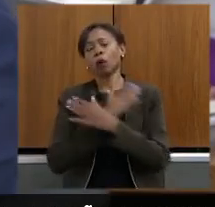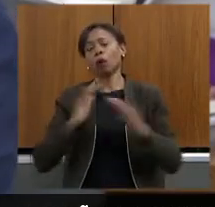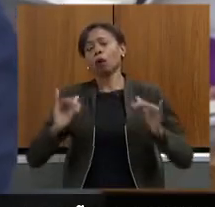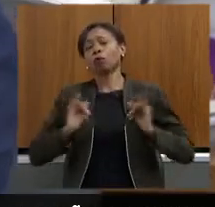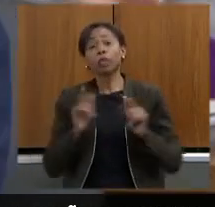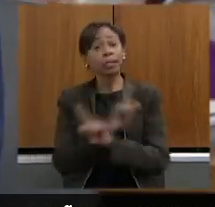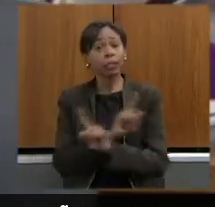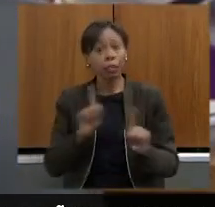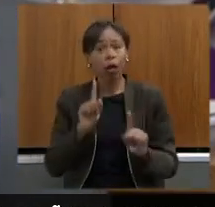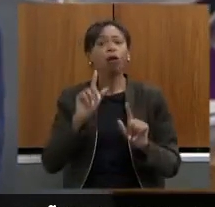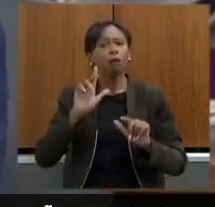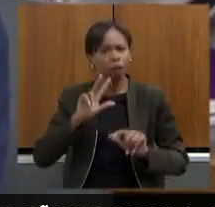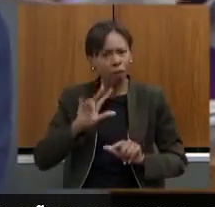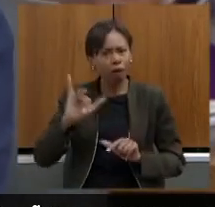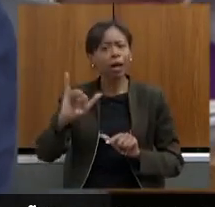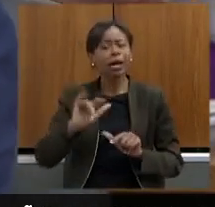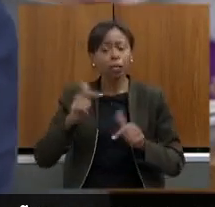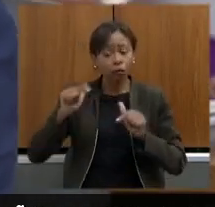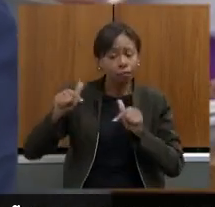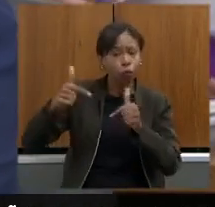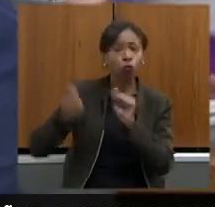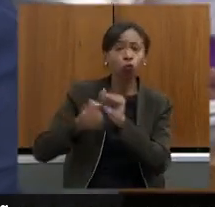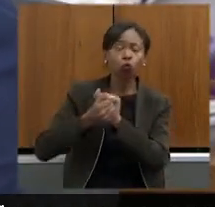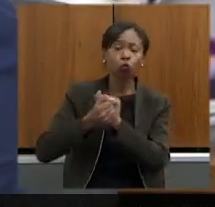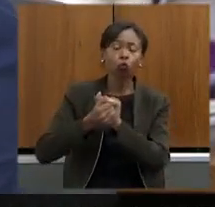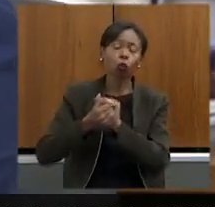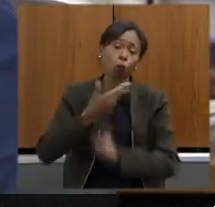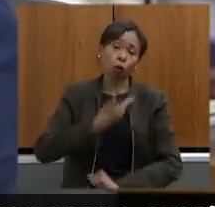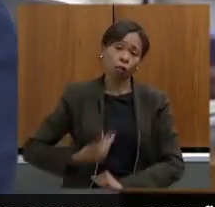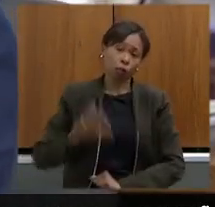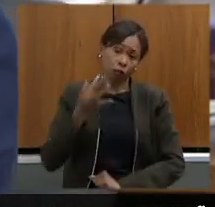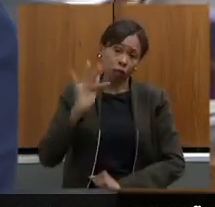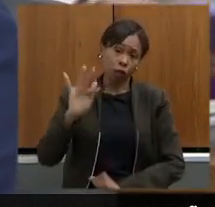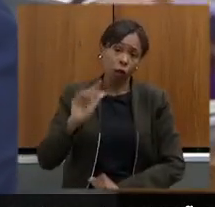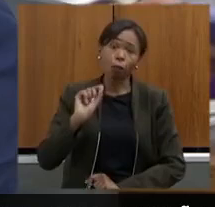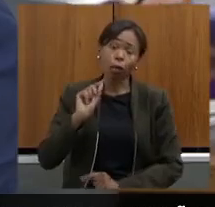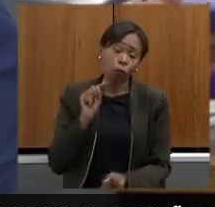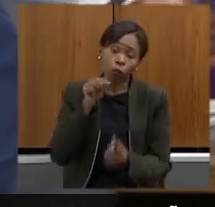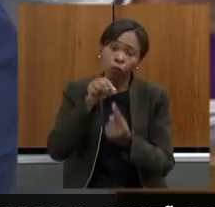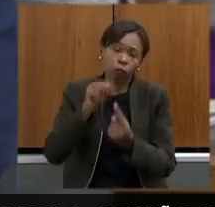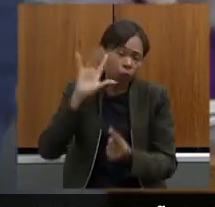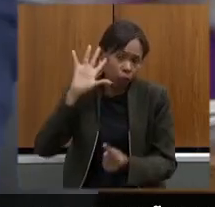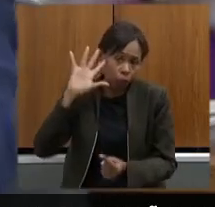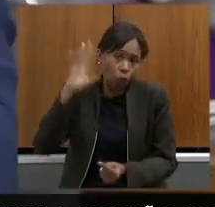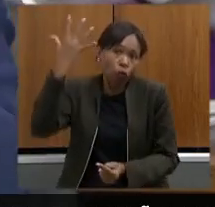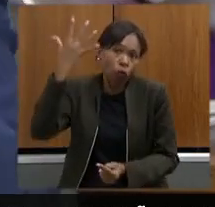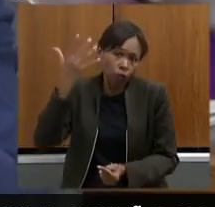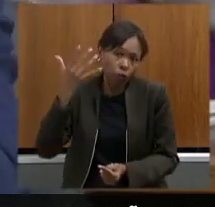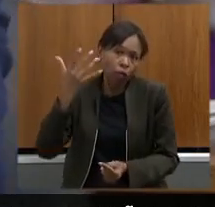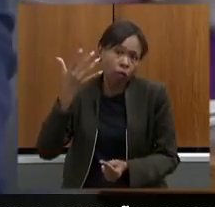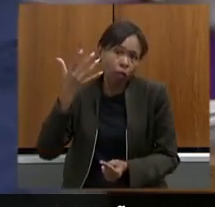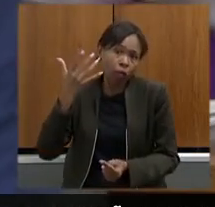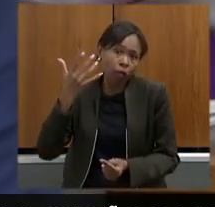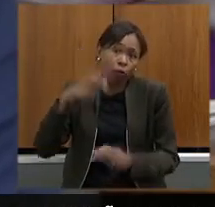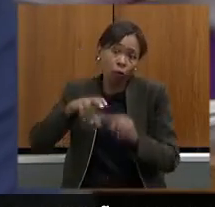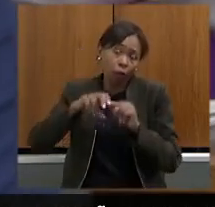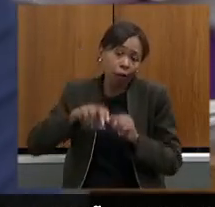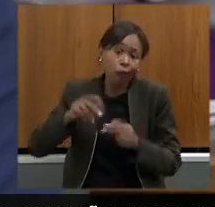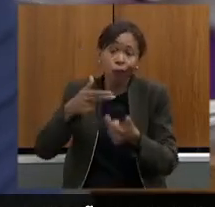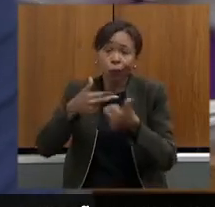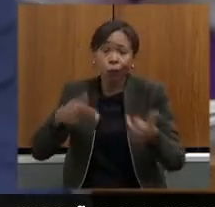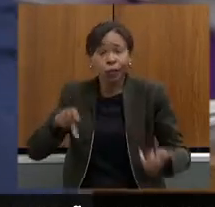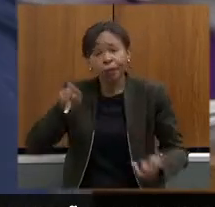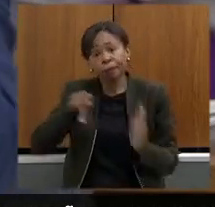junto ao Governo Federal para a reconstrução de uma decisão que enfim foi tomada na Câmara Federal pelos deputados